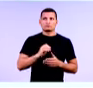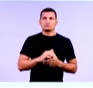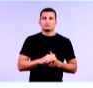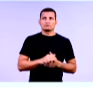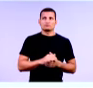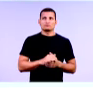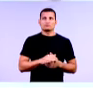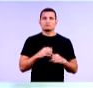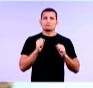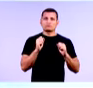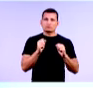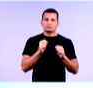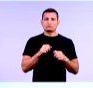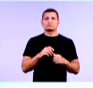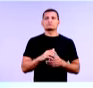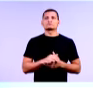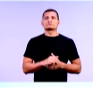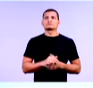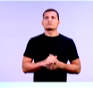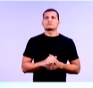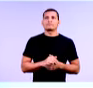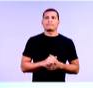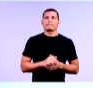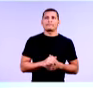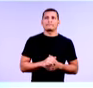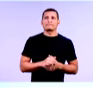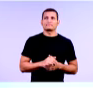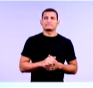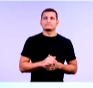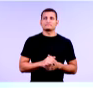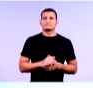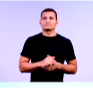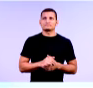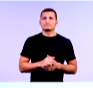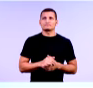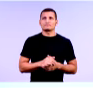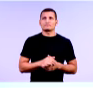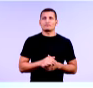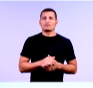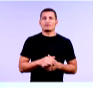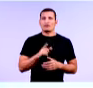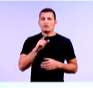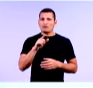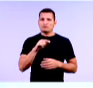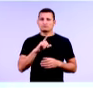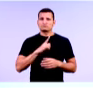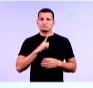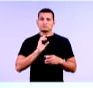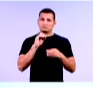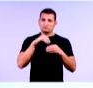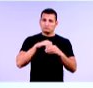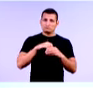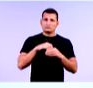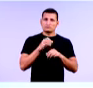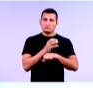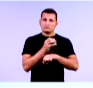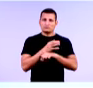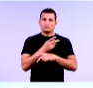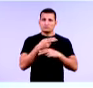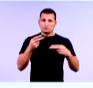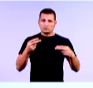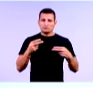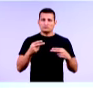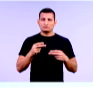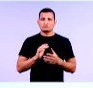classificar, subclassificar, especializar ainda mais. Então isso aí, gente, faz parte da orientação objeto, a classificação dos objetos à nossa volta. Né? A